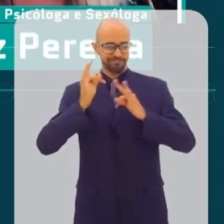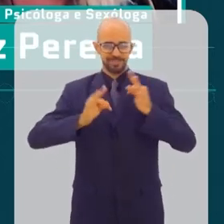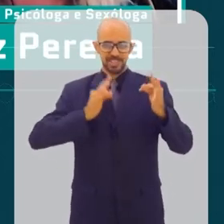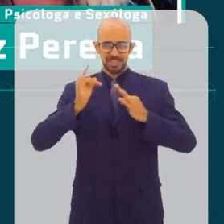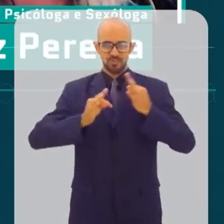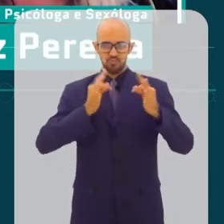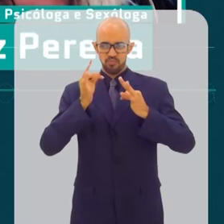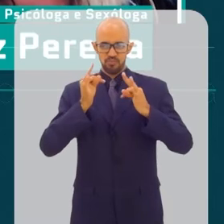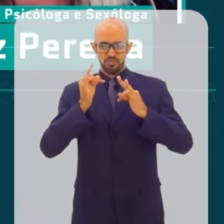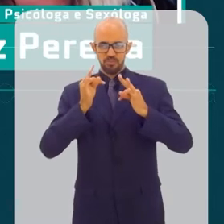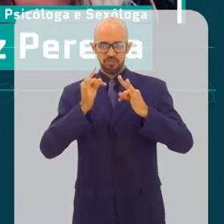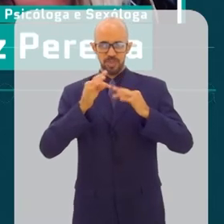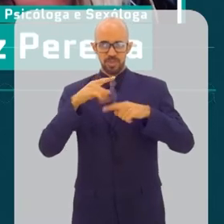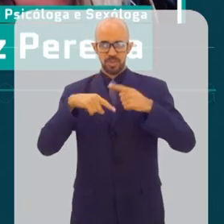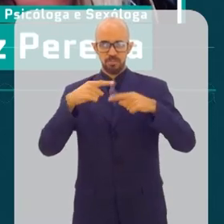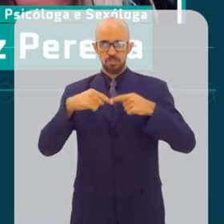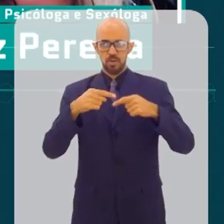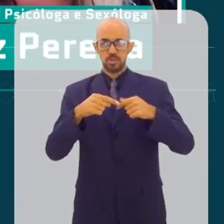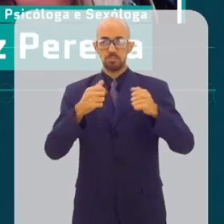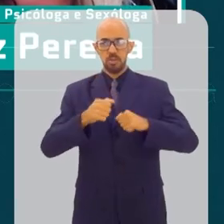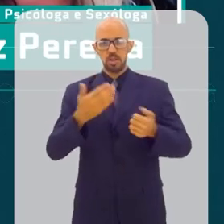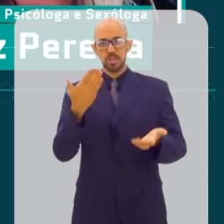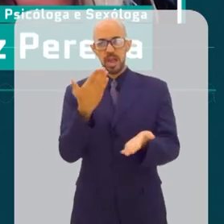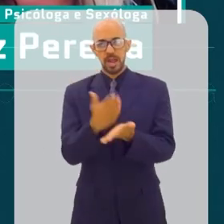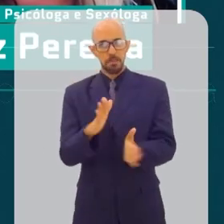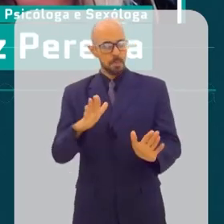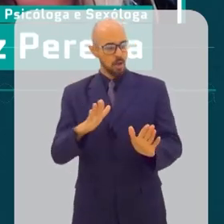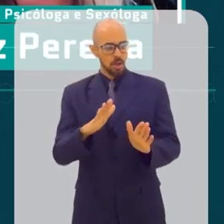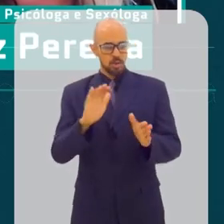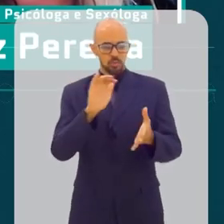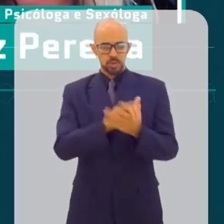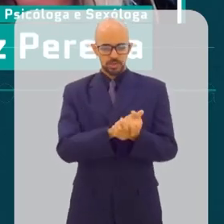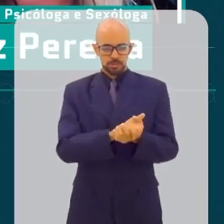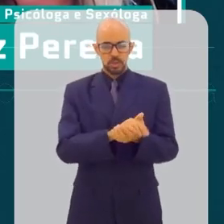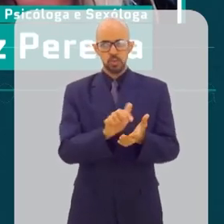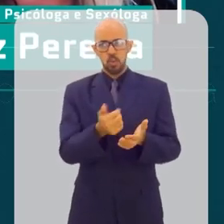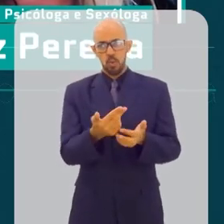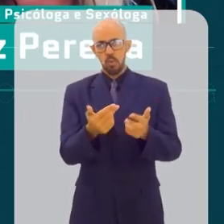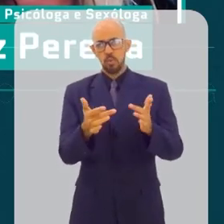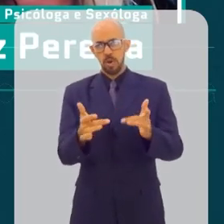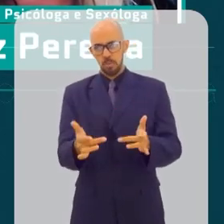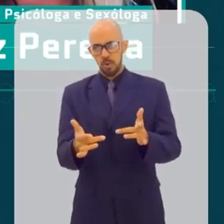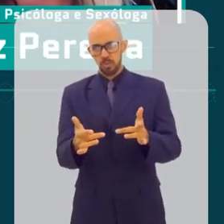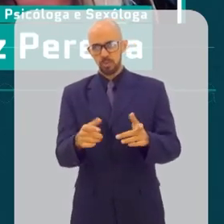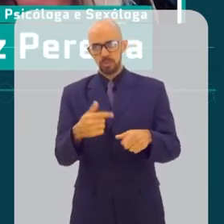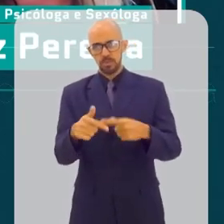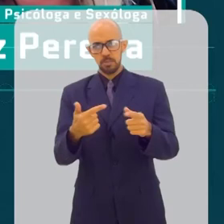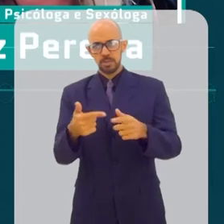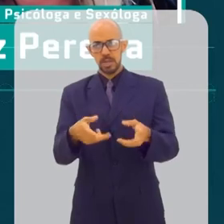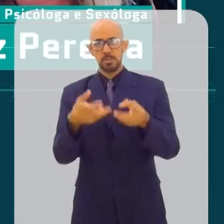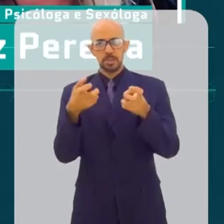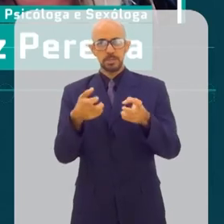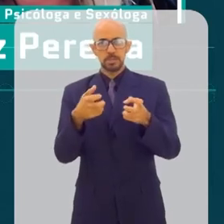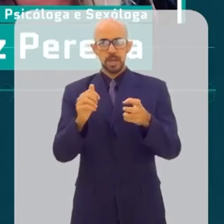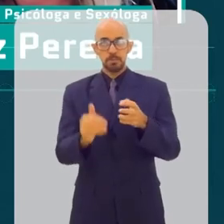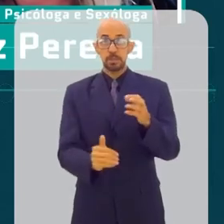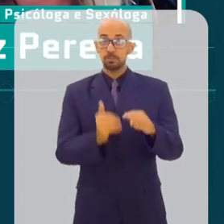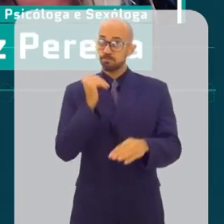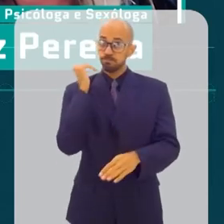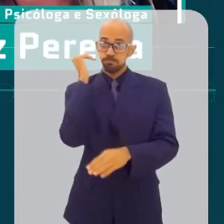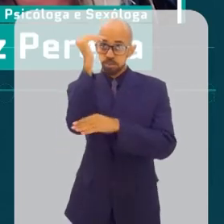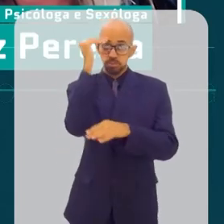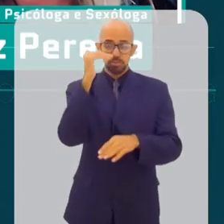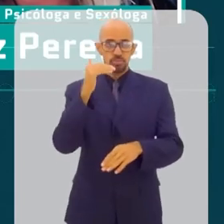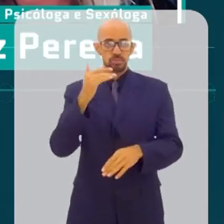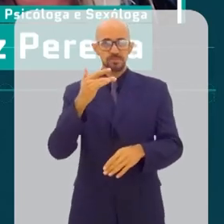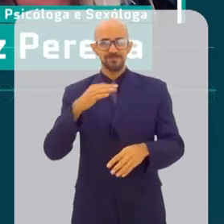libido. E de repente, ela pode acabar com esse relacionamento e começar um novo relacionamento, e aí ela vê que o libido